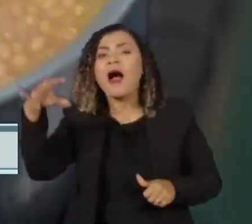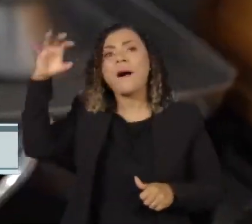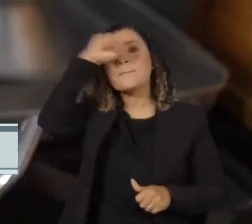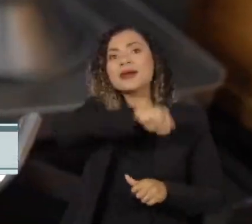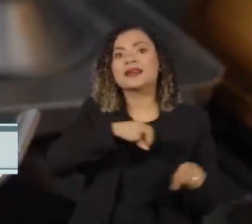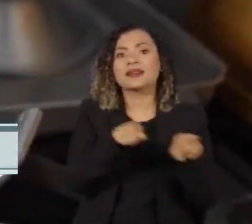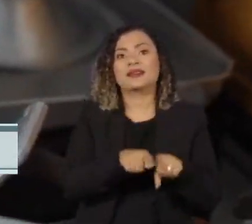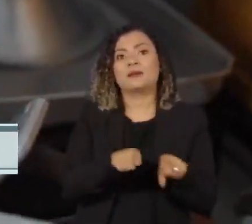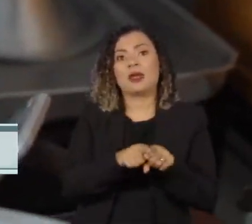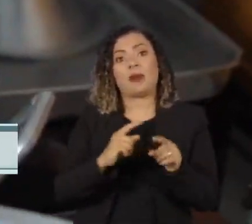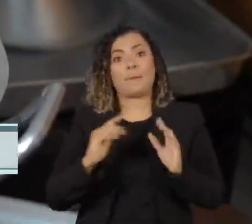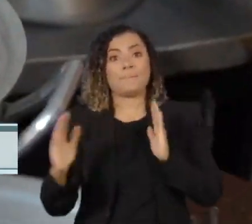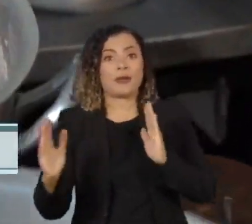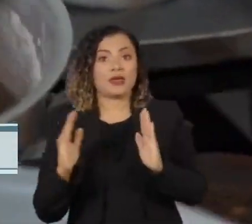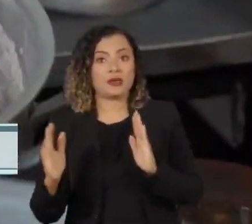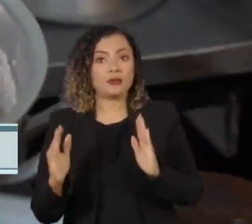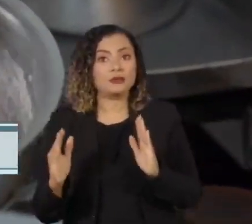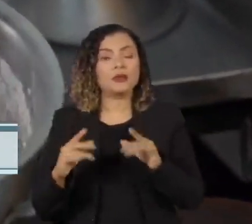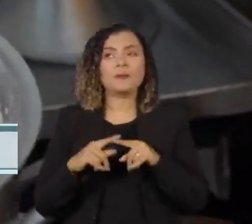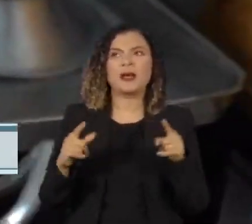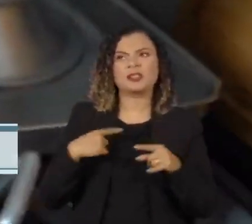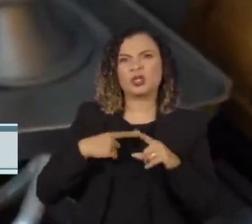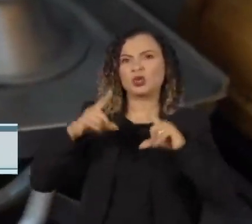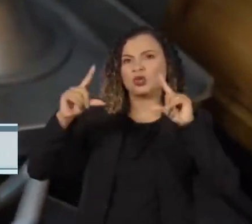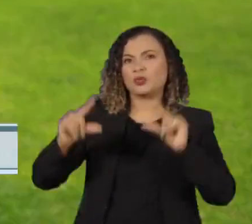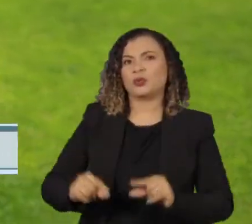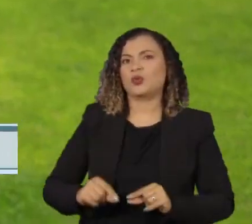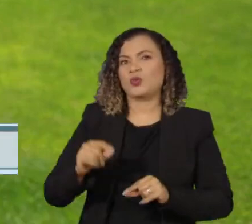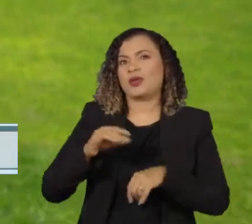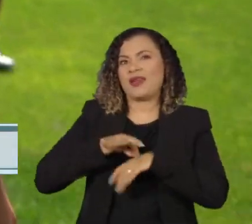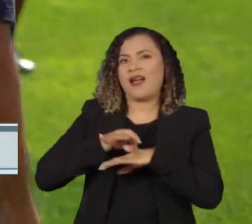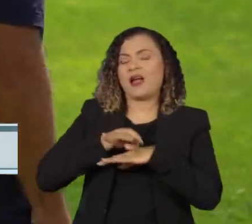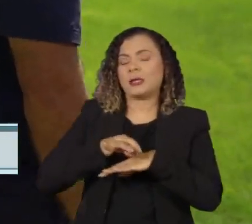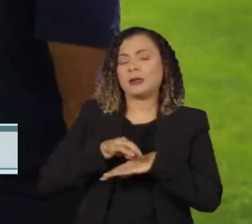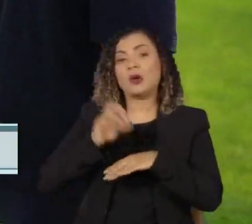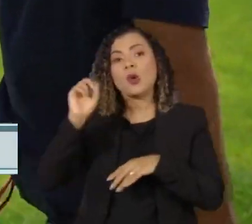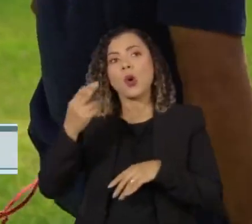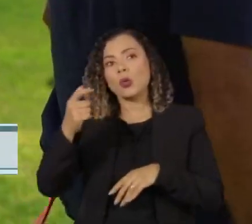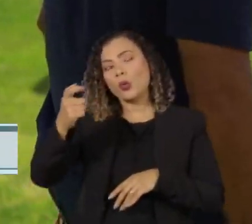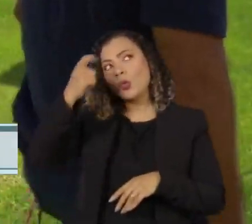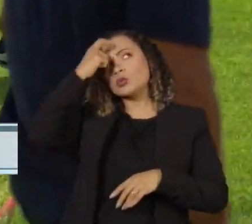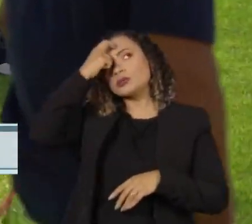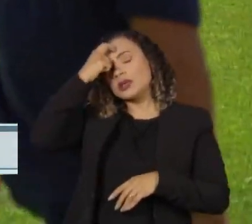vegano nesse momento, mas eu vou reduzir o consumo de origem animal. Ou vou ter um nível de